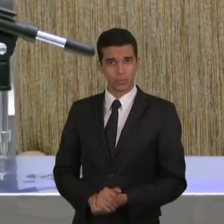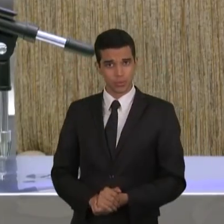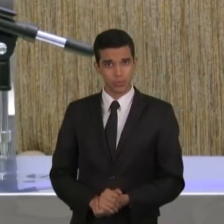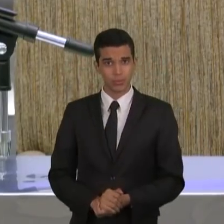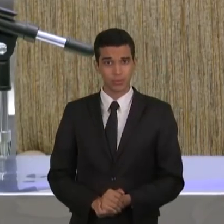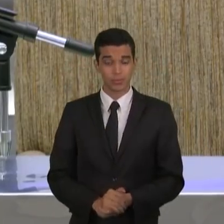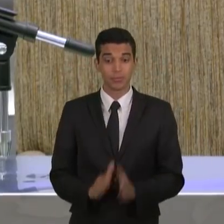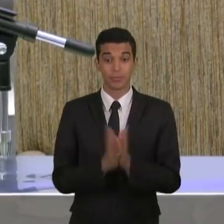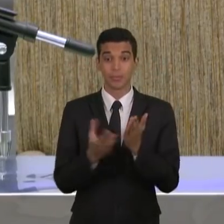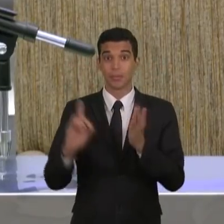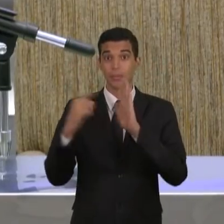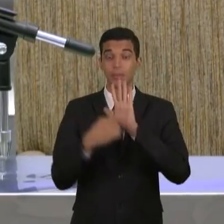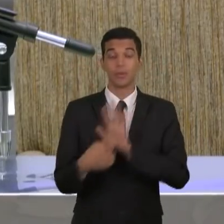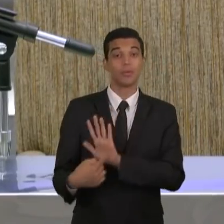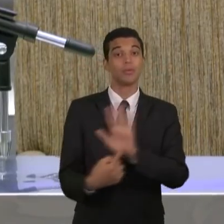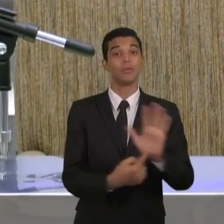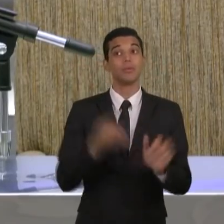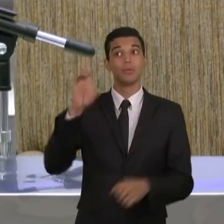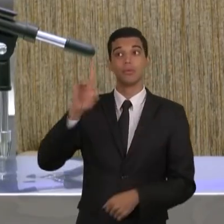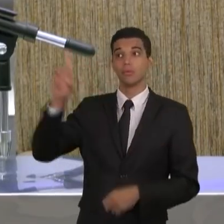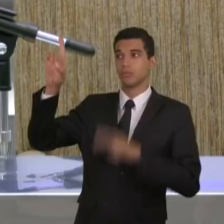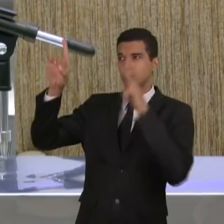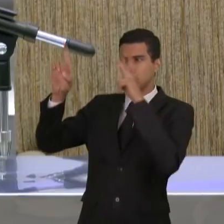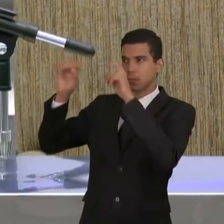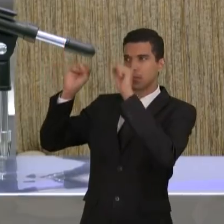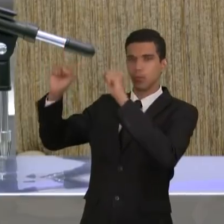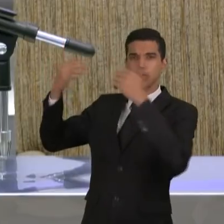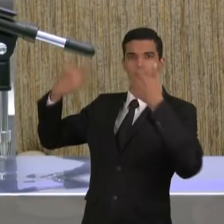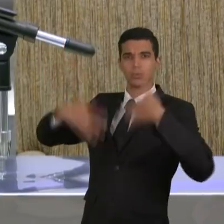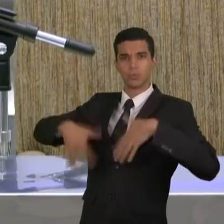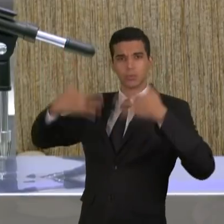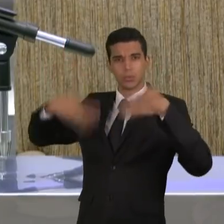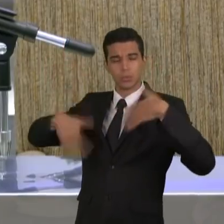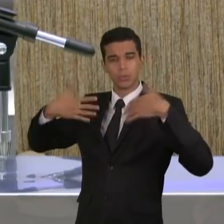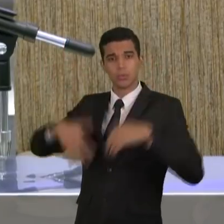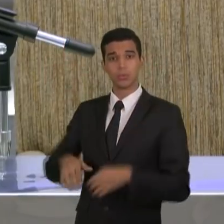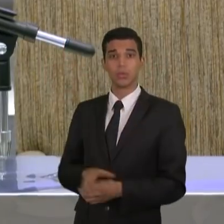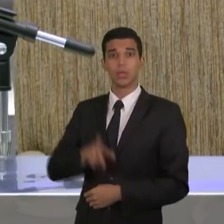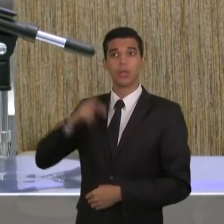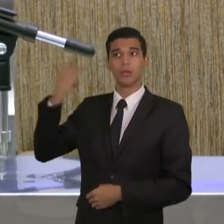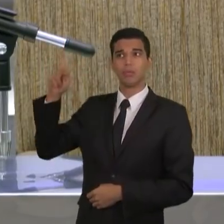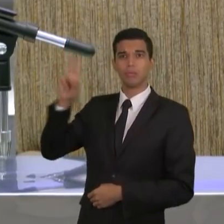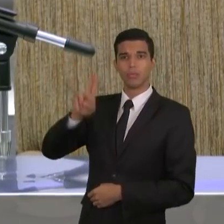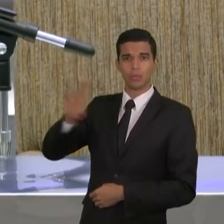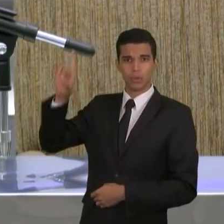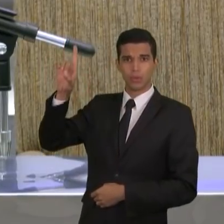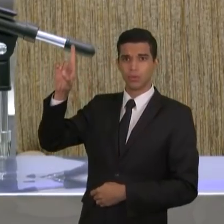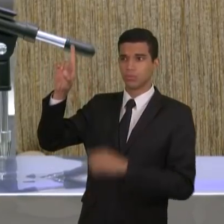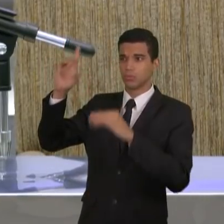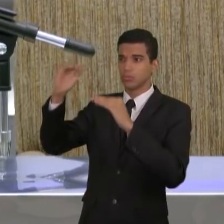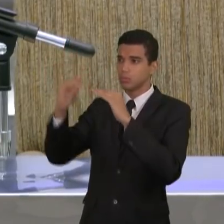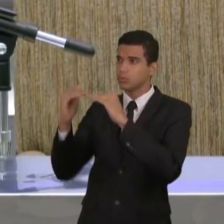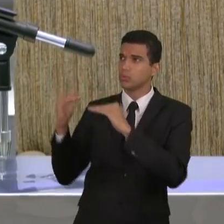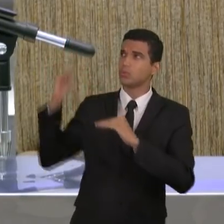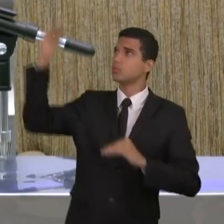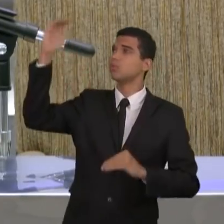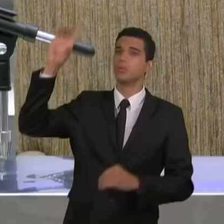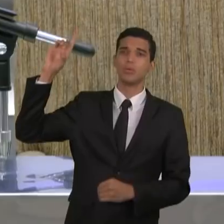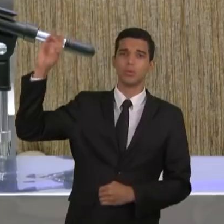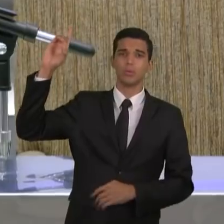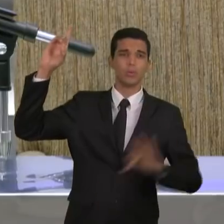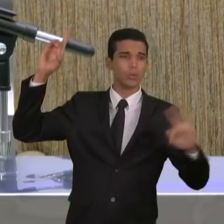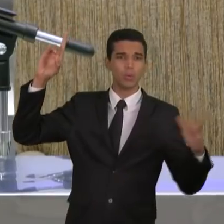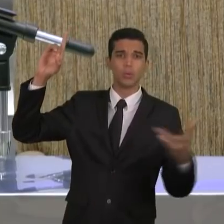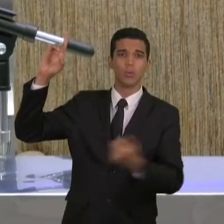esse Deus é tão tremendo que ele foi dado o nome que é sobre todo nome para que ao nome Dele se dobre os joelhos que estão nos céus e na terra